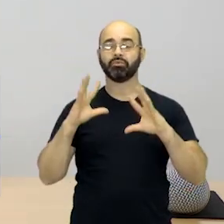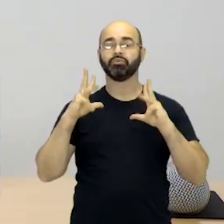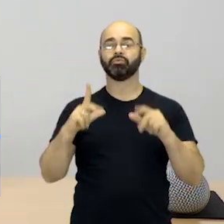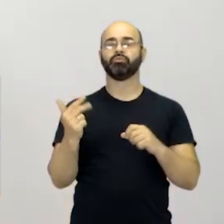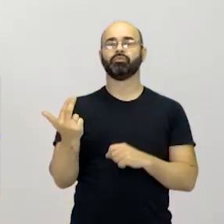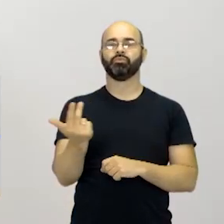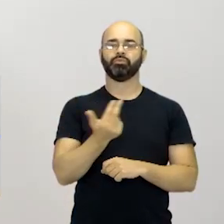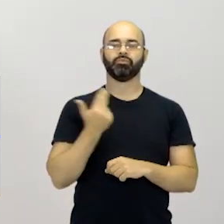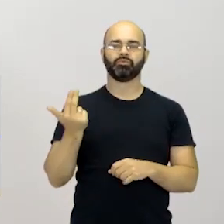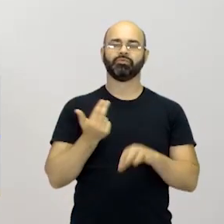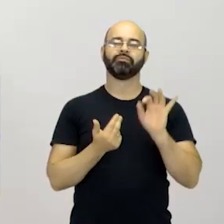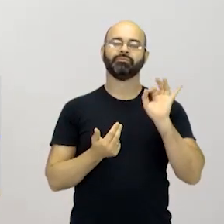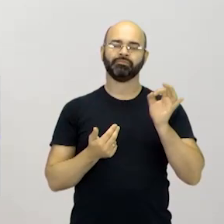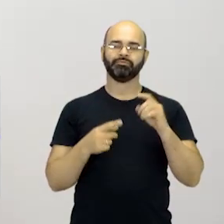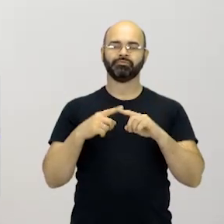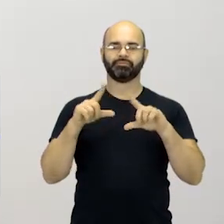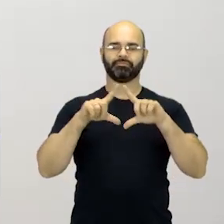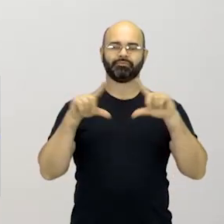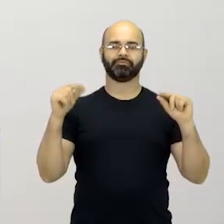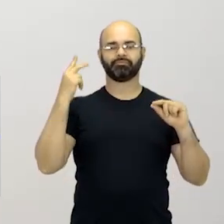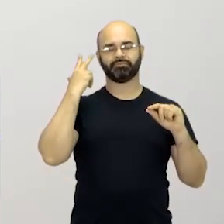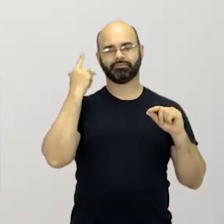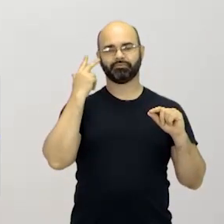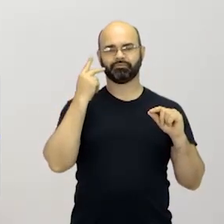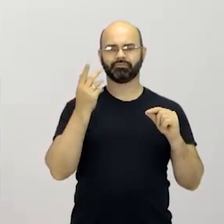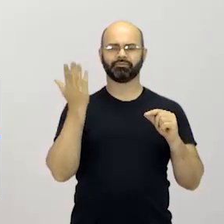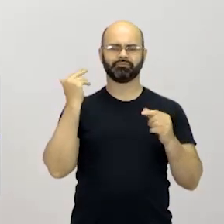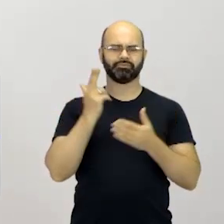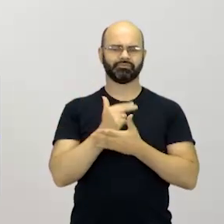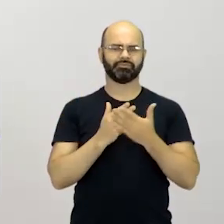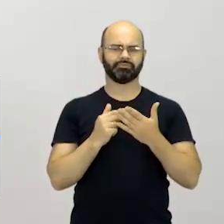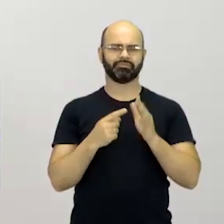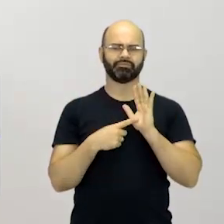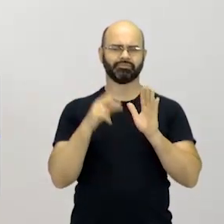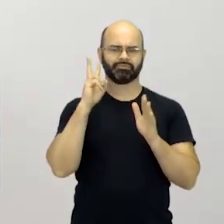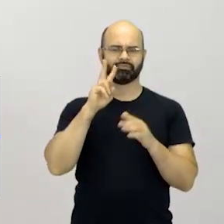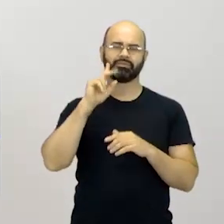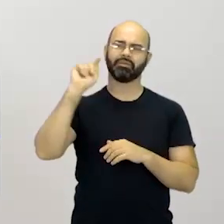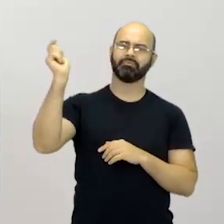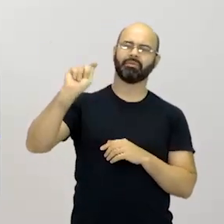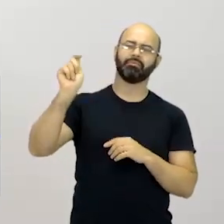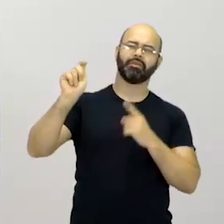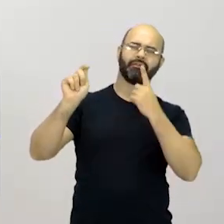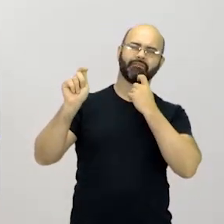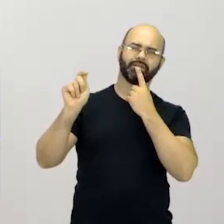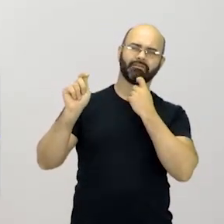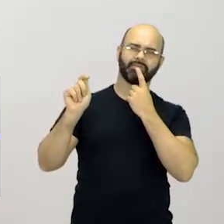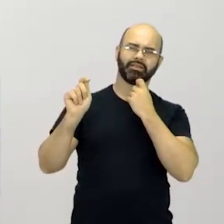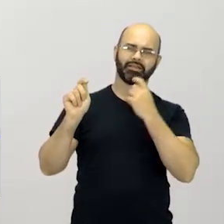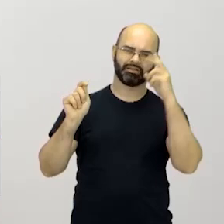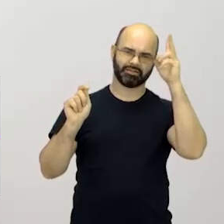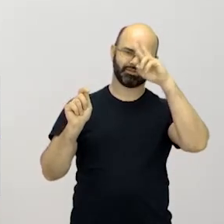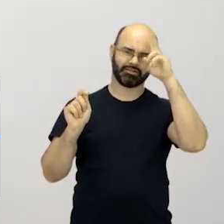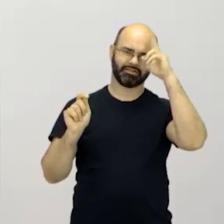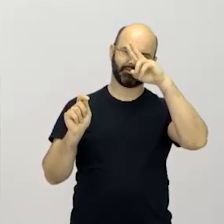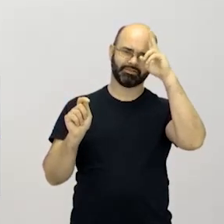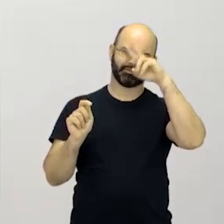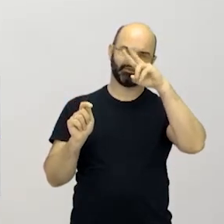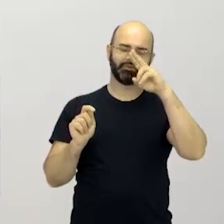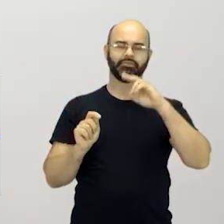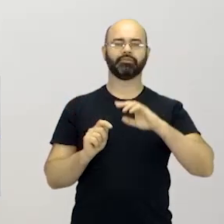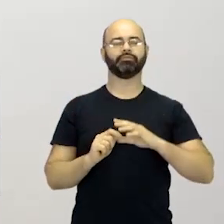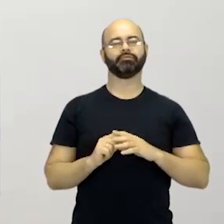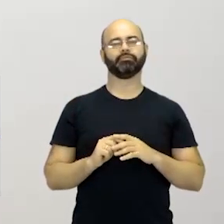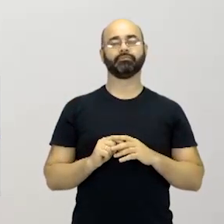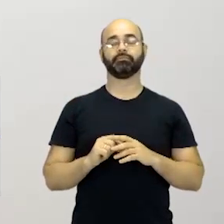Exatamente, porque um losango comunzinho, né? A gente até mostrou o desenho da pipinha vermelha e o outro antes, né? Num losango comum, que não